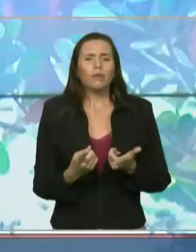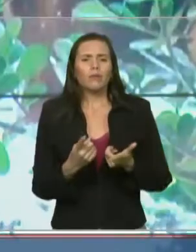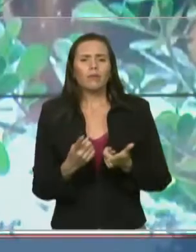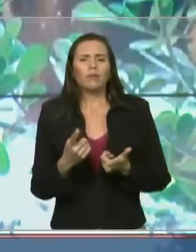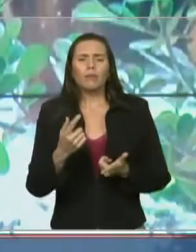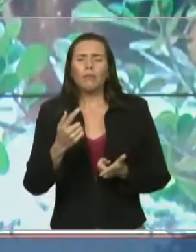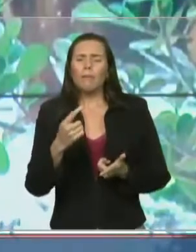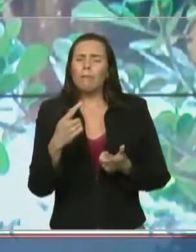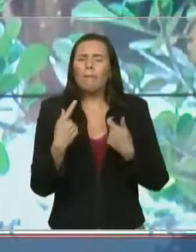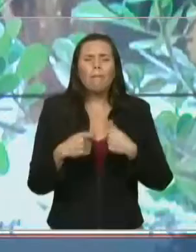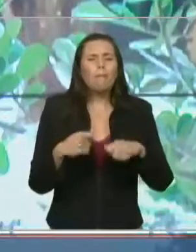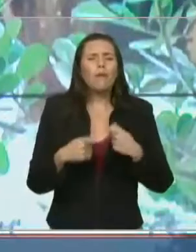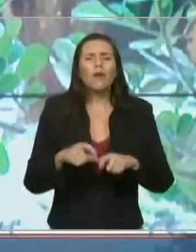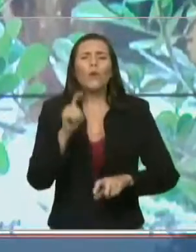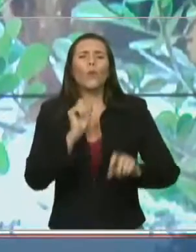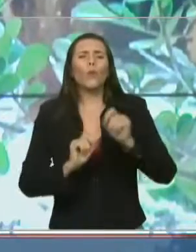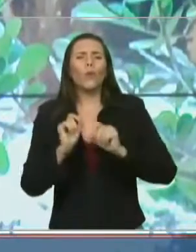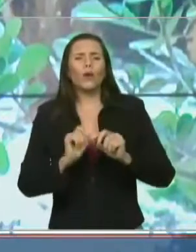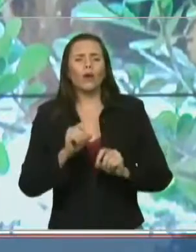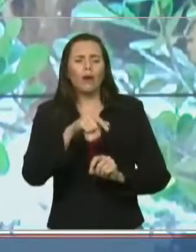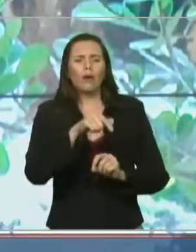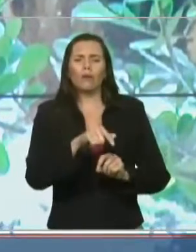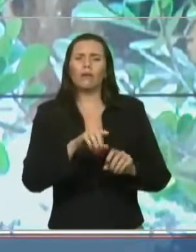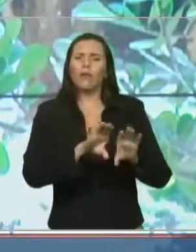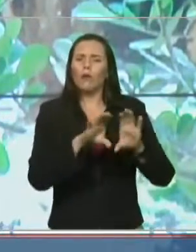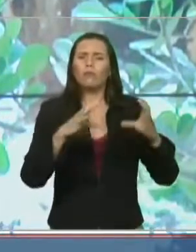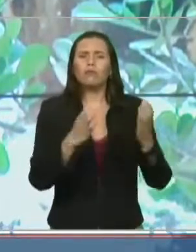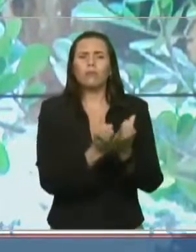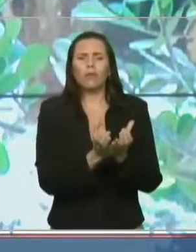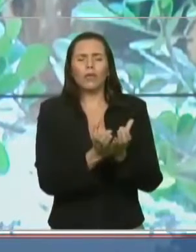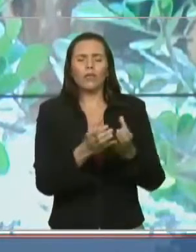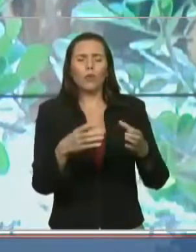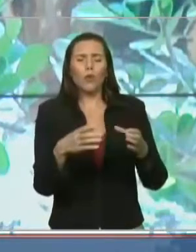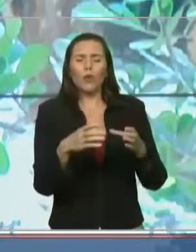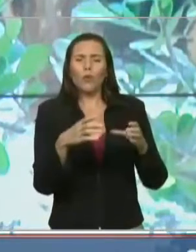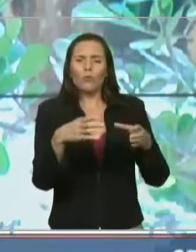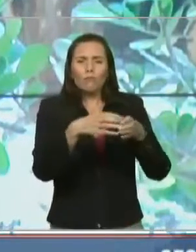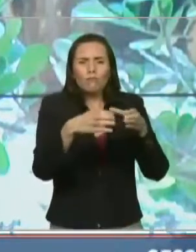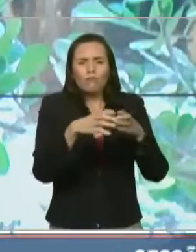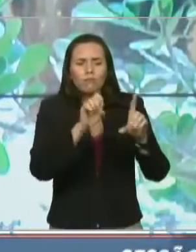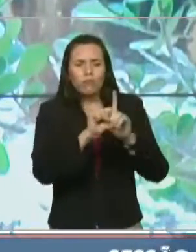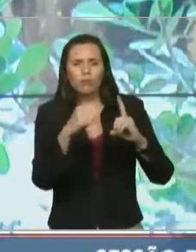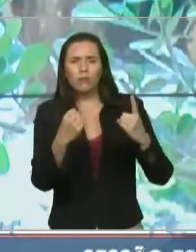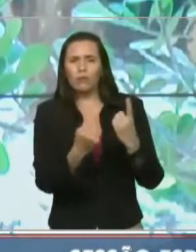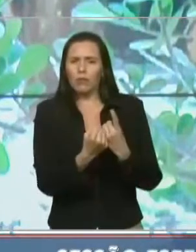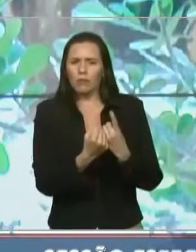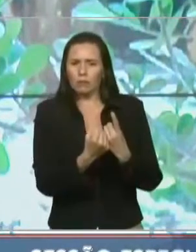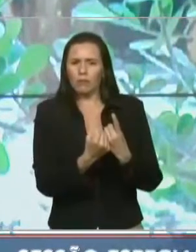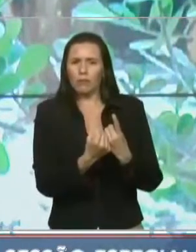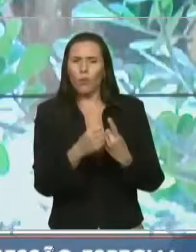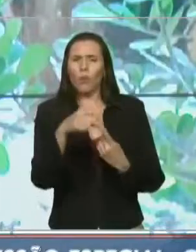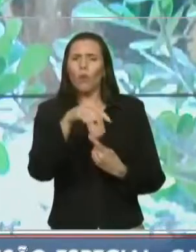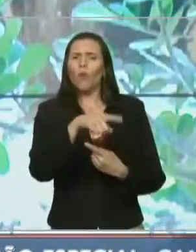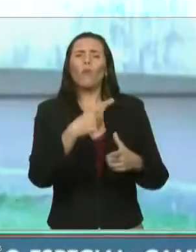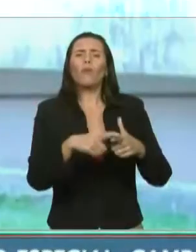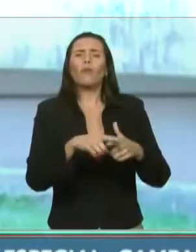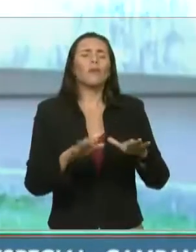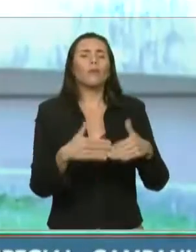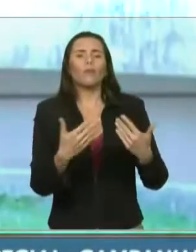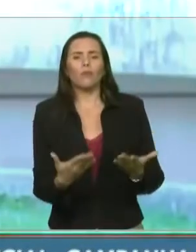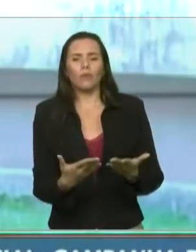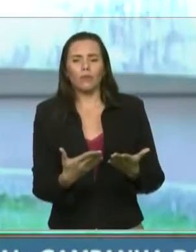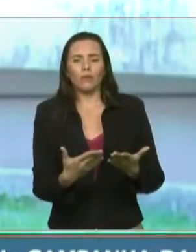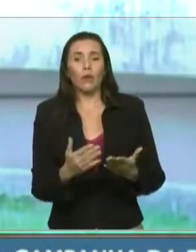necessidade, qual é o problema naquela conjuntura, naquele grupo social, naquela comunidade, naquele bairro? A partir